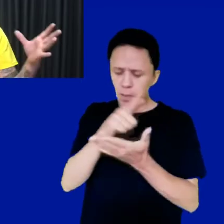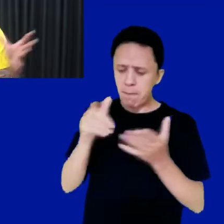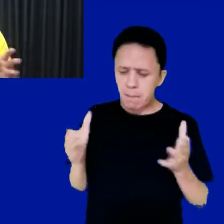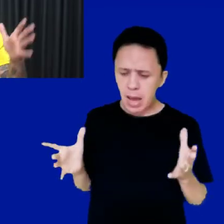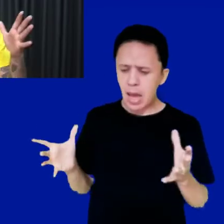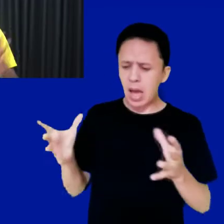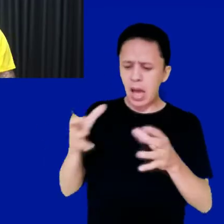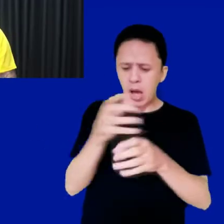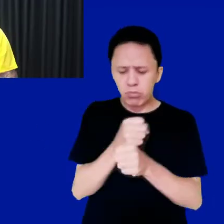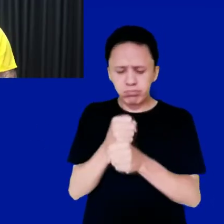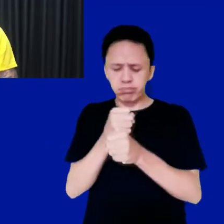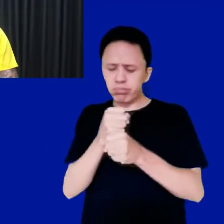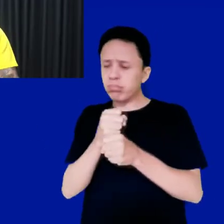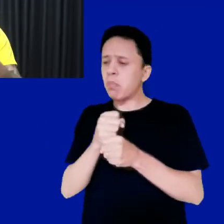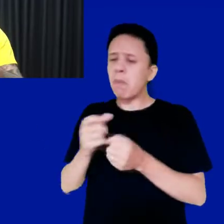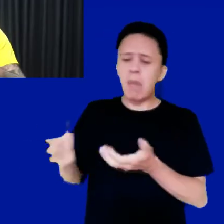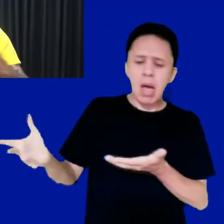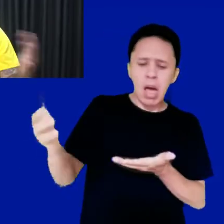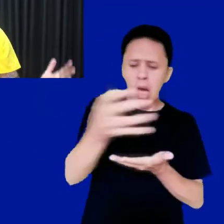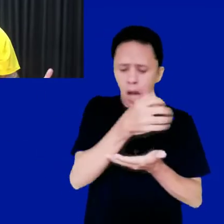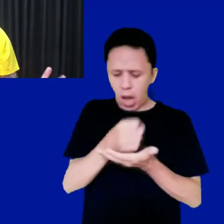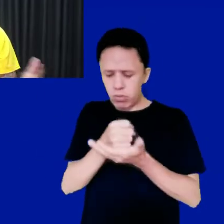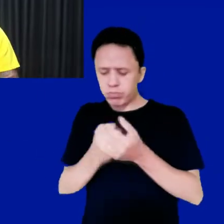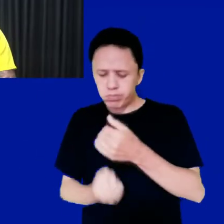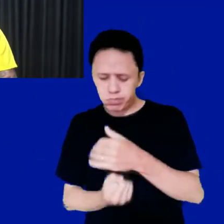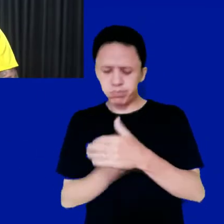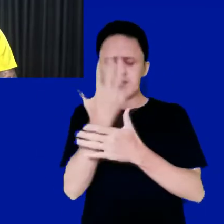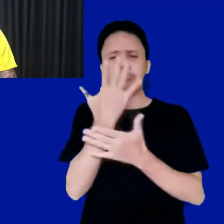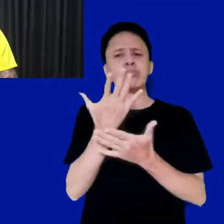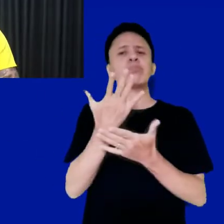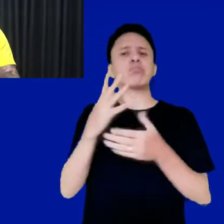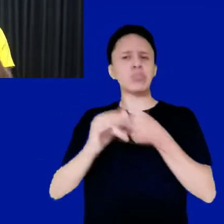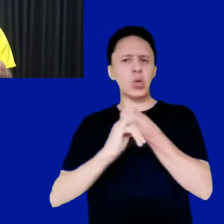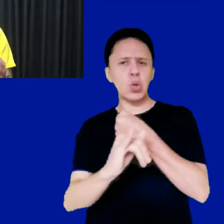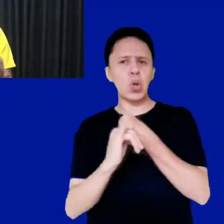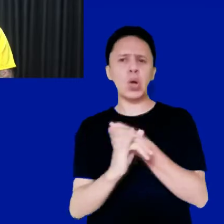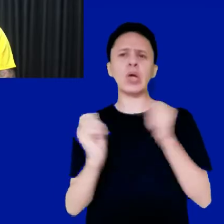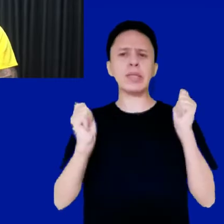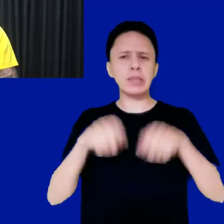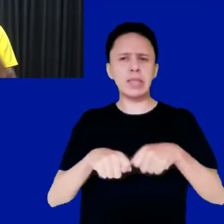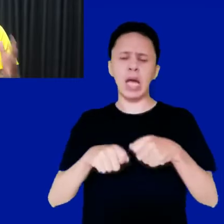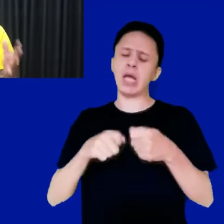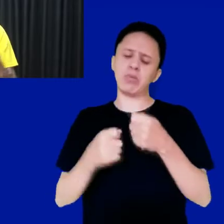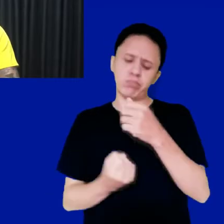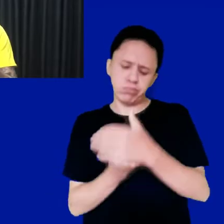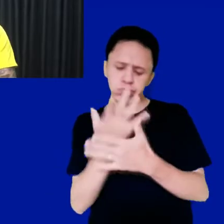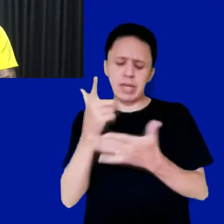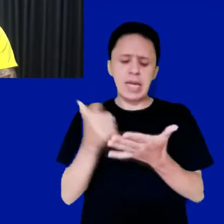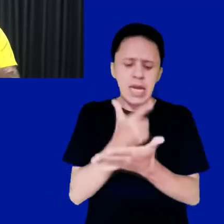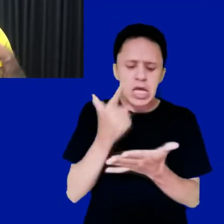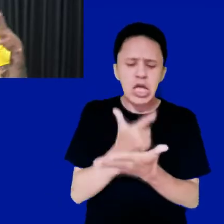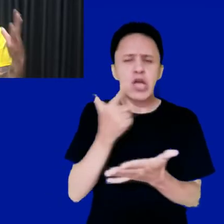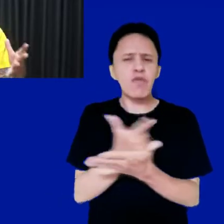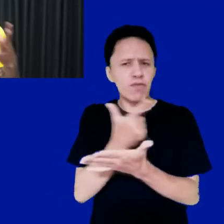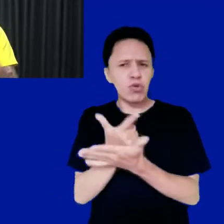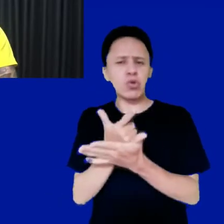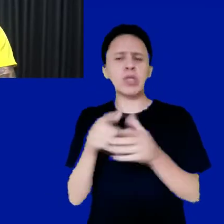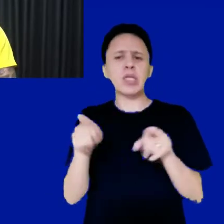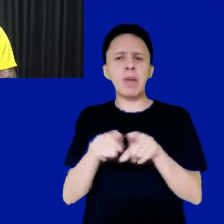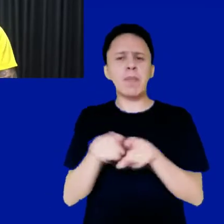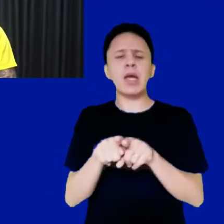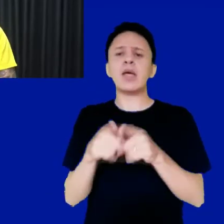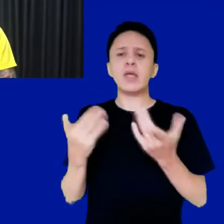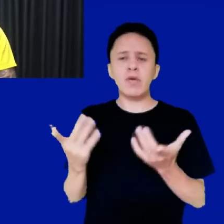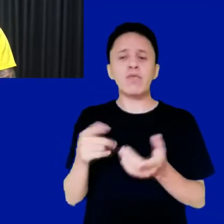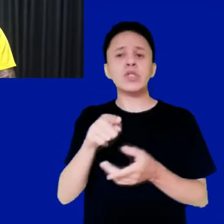jornais e revistas e lançam livros. Nós temos excelentes cronistas no Brasil, excelentes. E eu vou fazer isso em cada aula, eu vou sempre sugerir